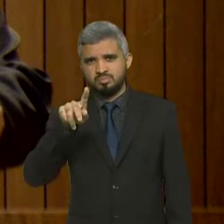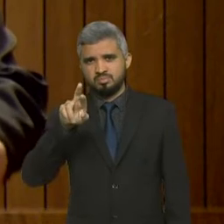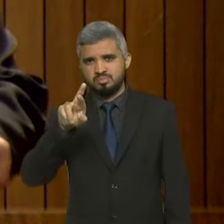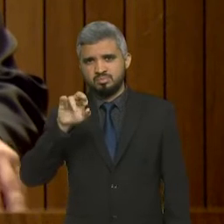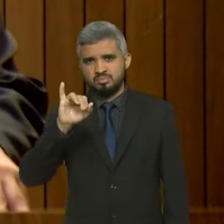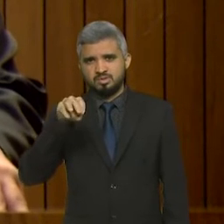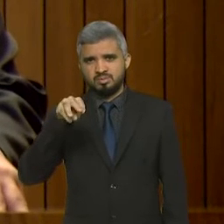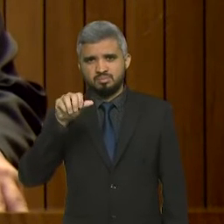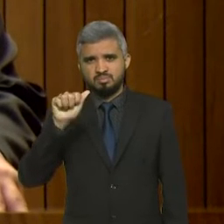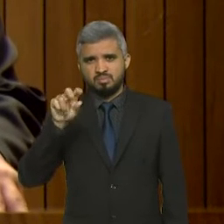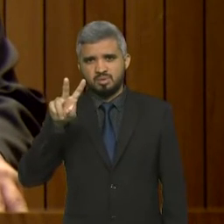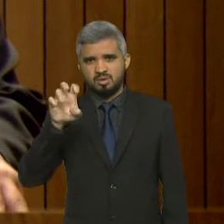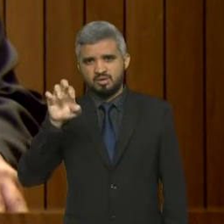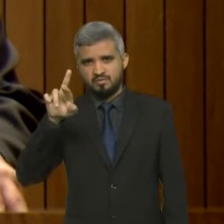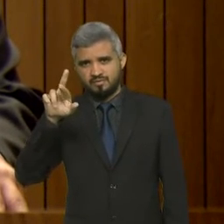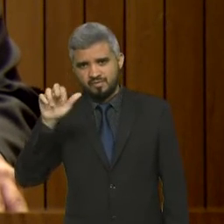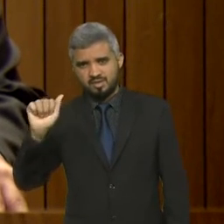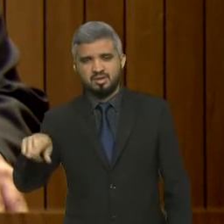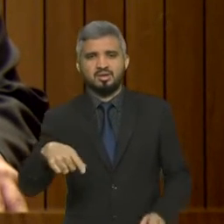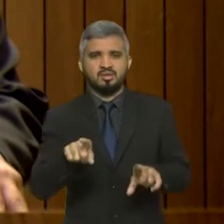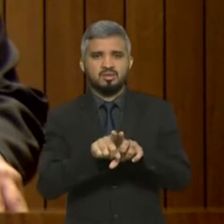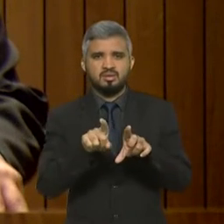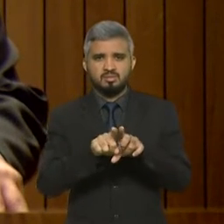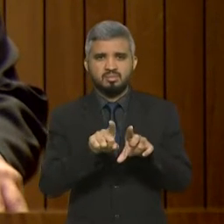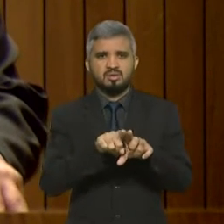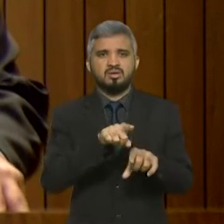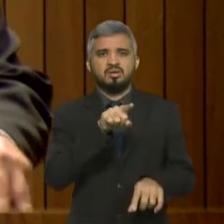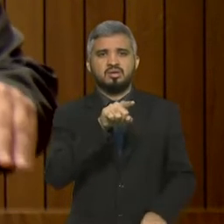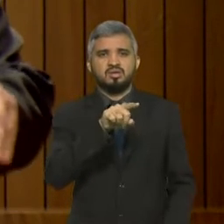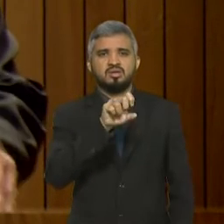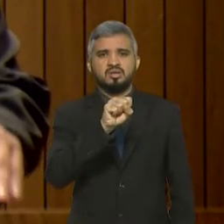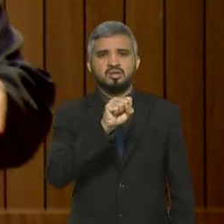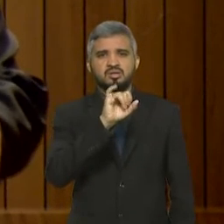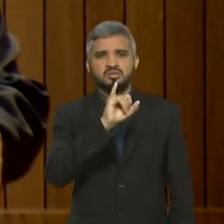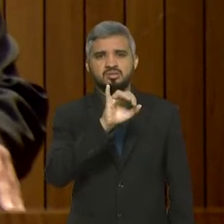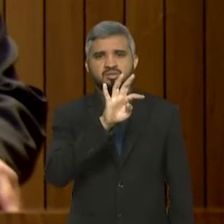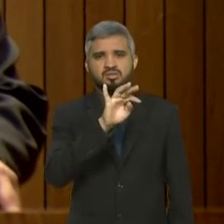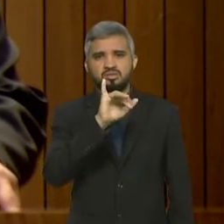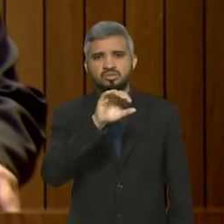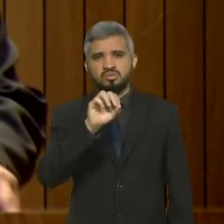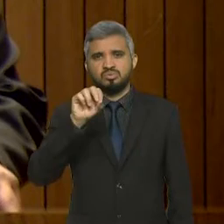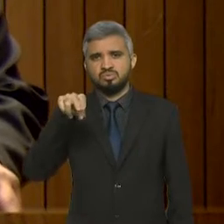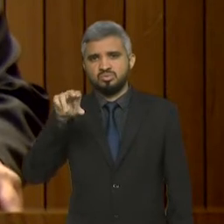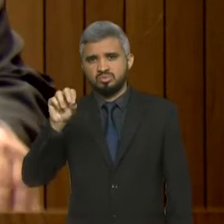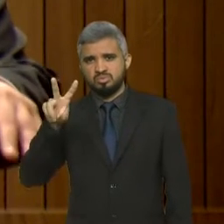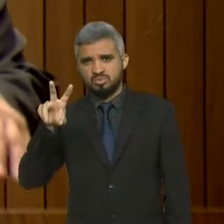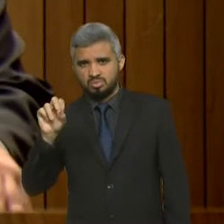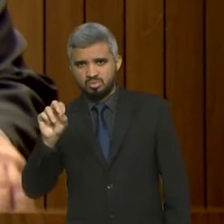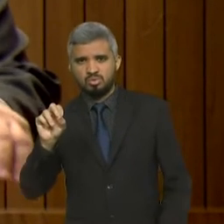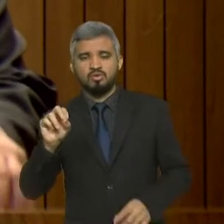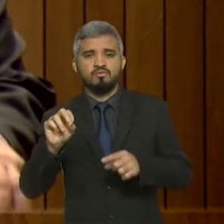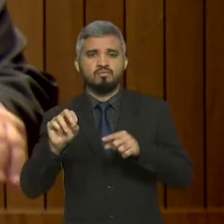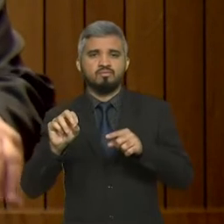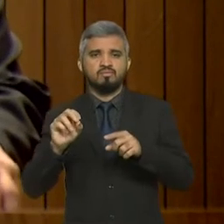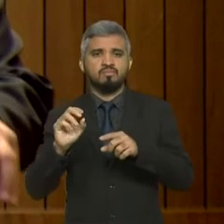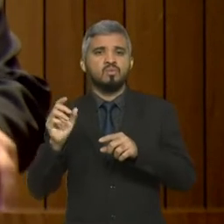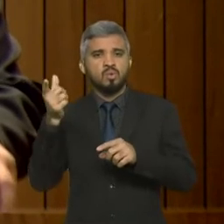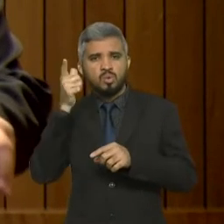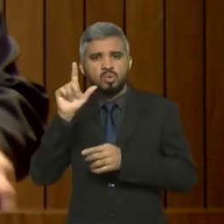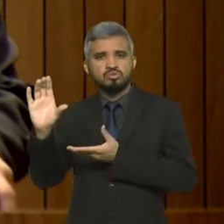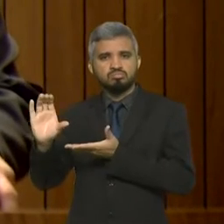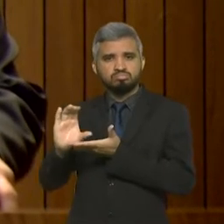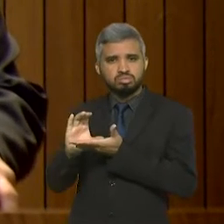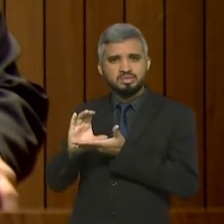lá colocado com nosso recurso, na ordem de R$600 mil, com meu fio e sarjeta. Conseguimos um